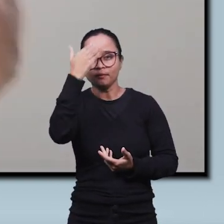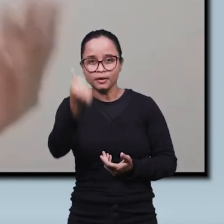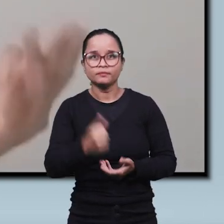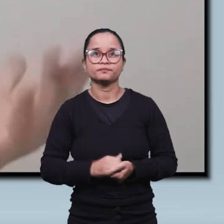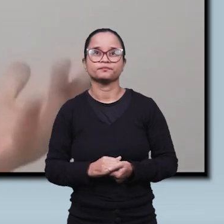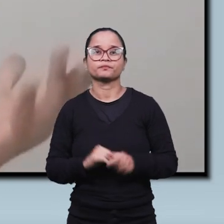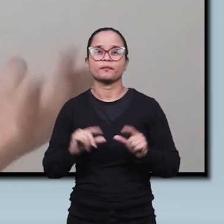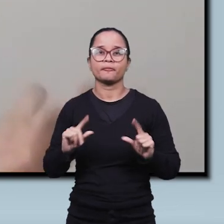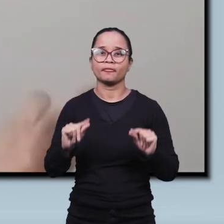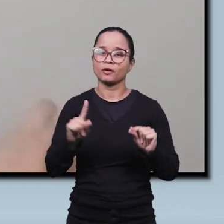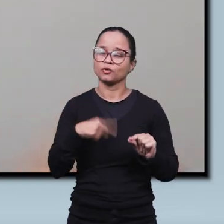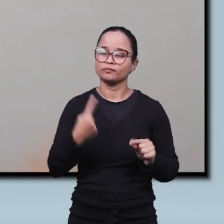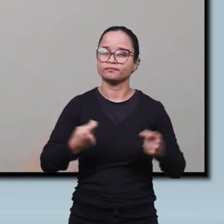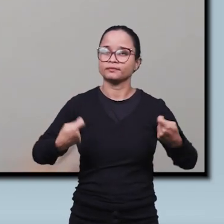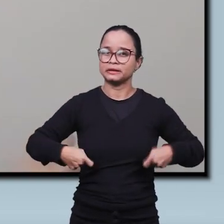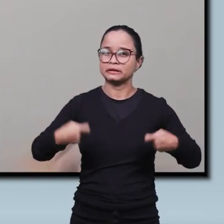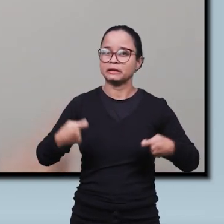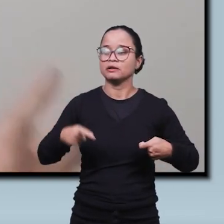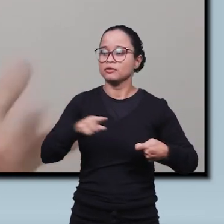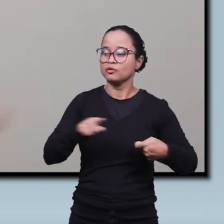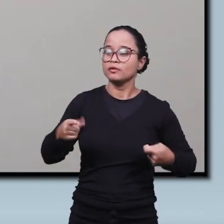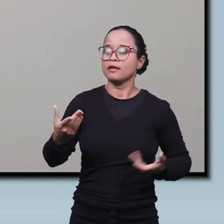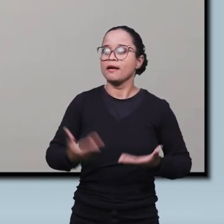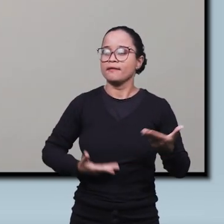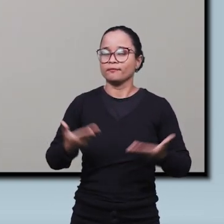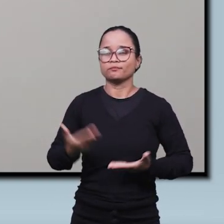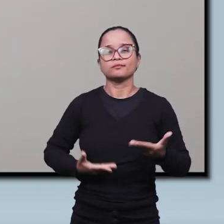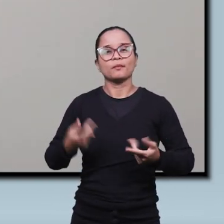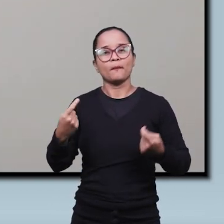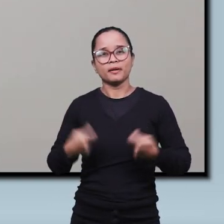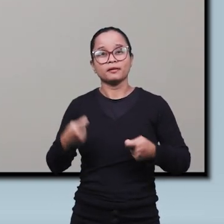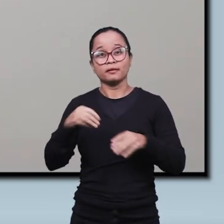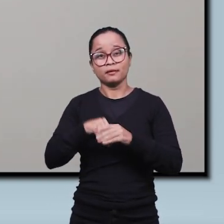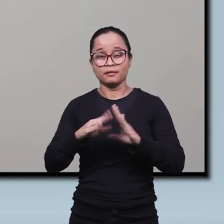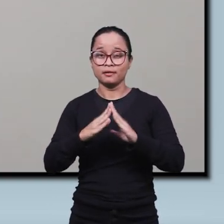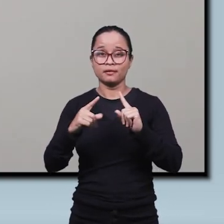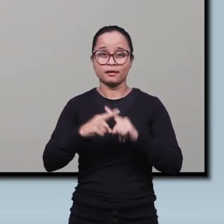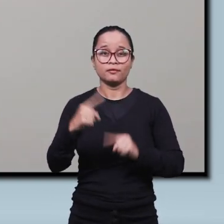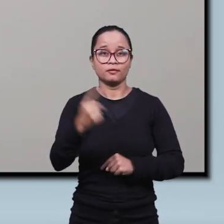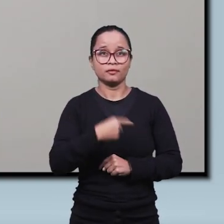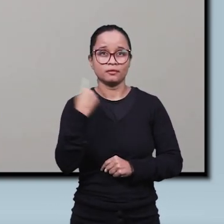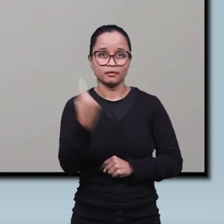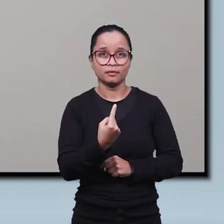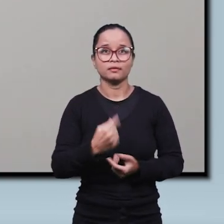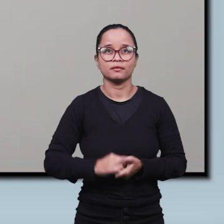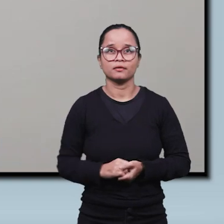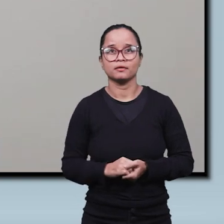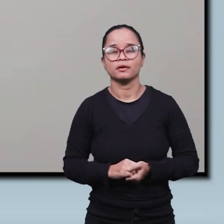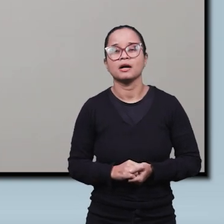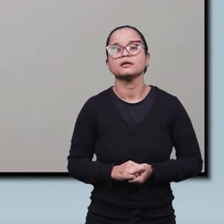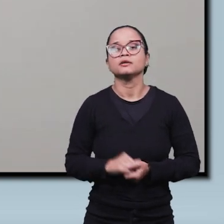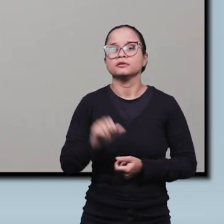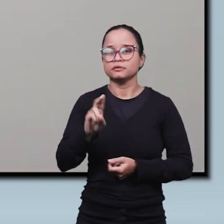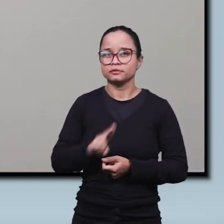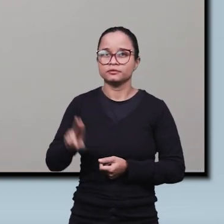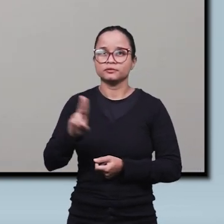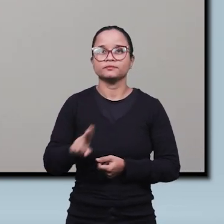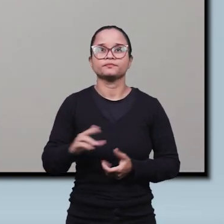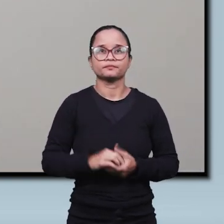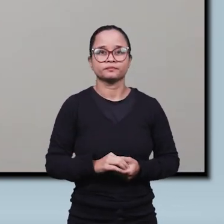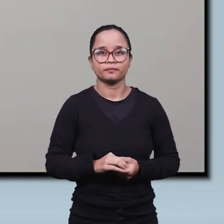a necessidade dos nossos irmãos ali nas nossas igrejas e buscarmos, né, os recursos para